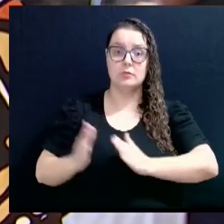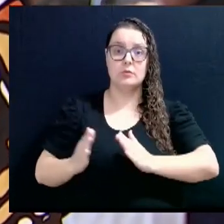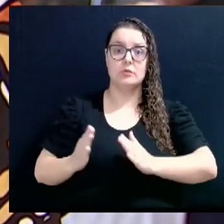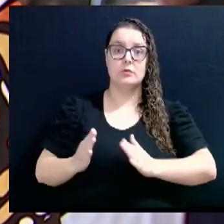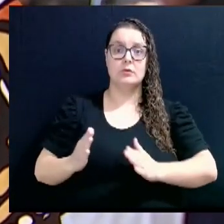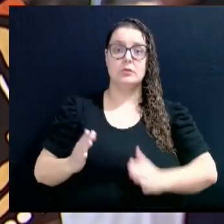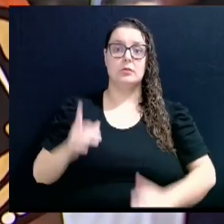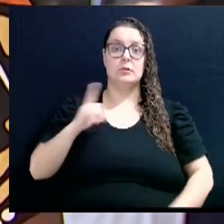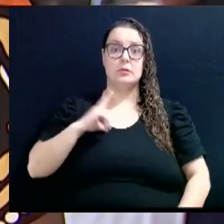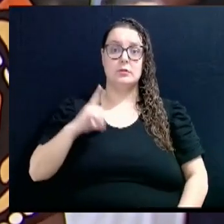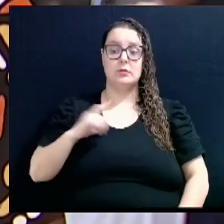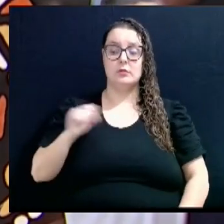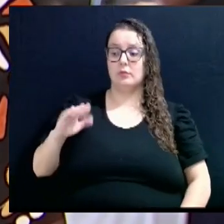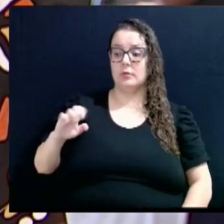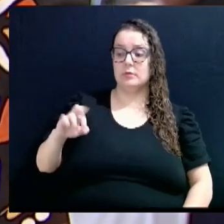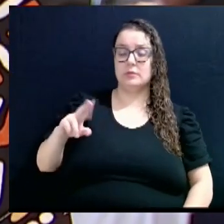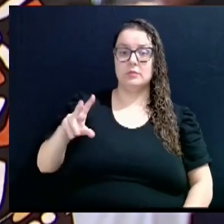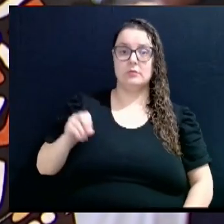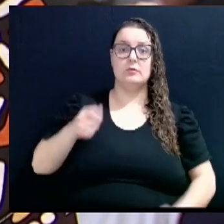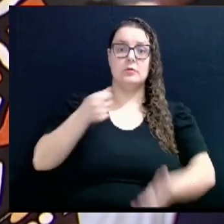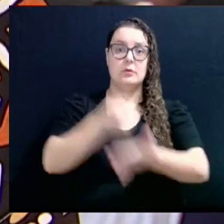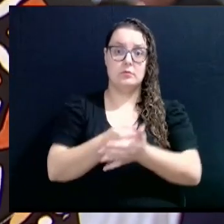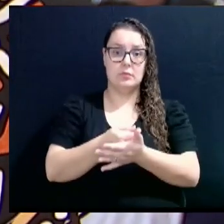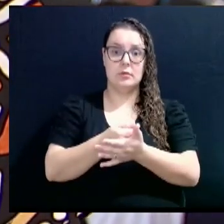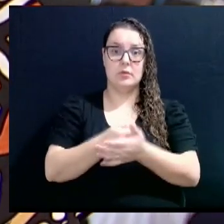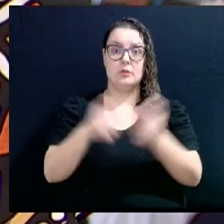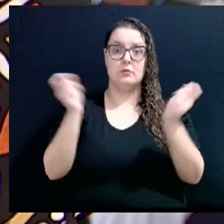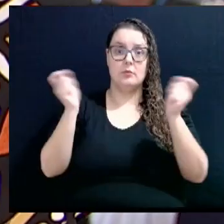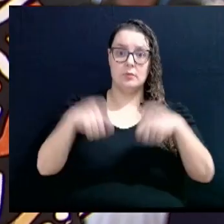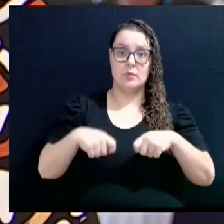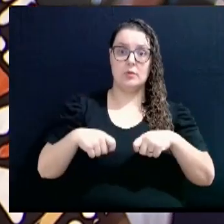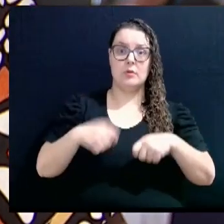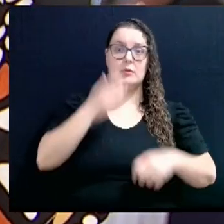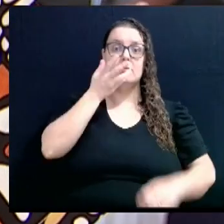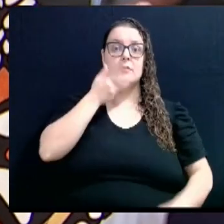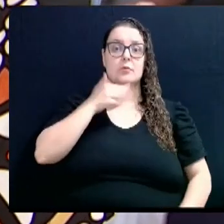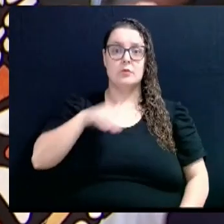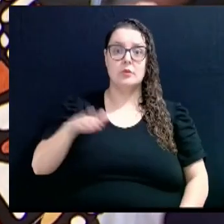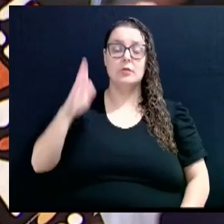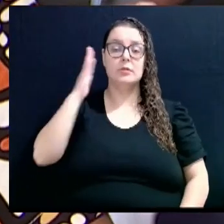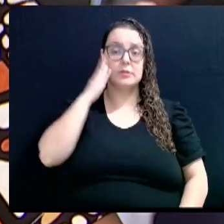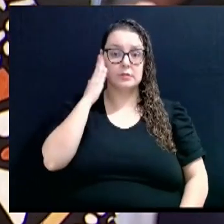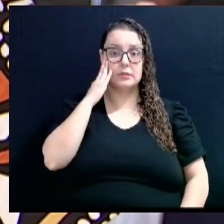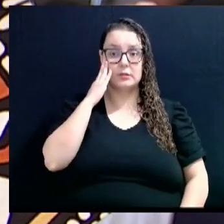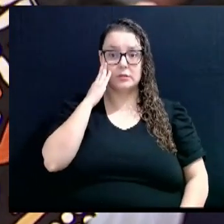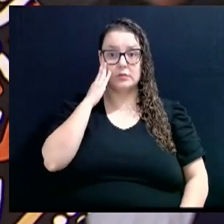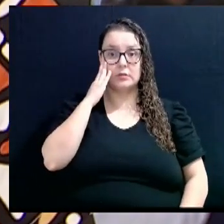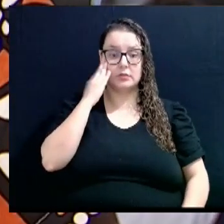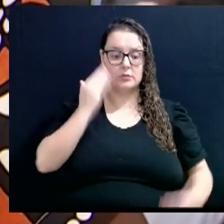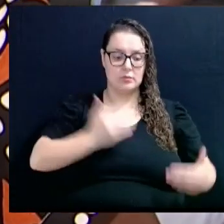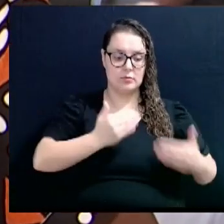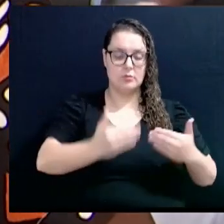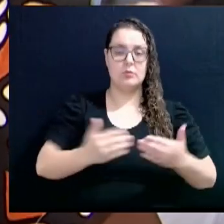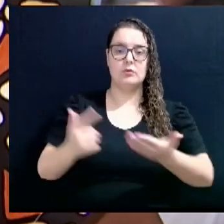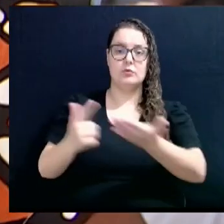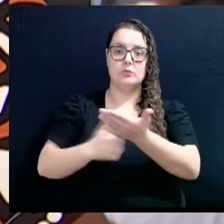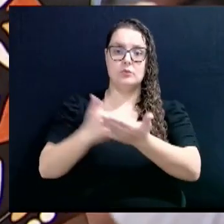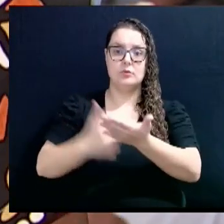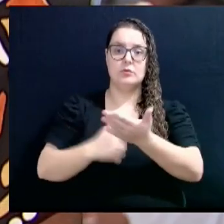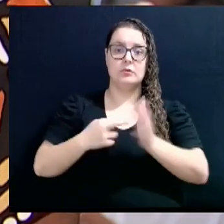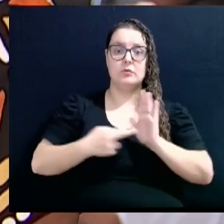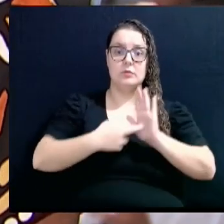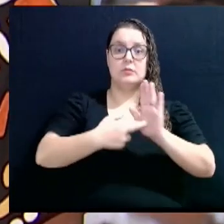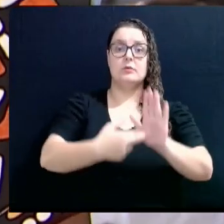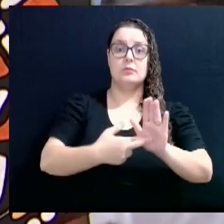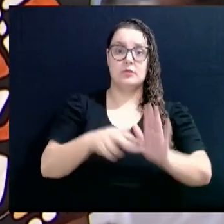que garanta a possibilidade das crianças entenderem, a partir dos livros, a partir das referências que a gente